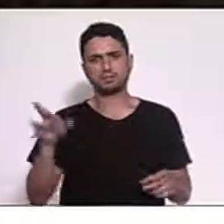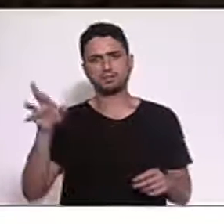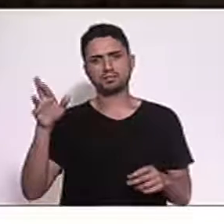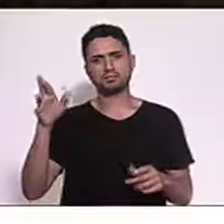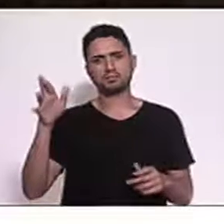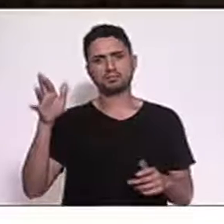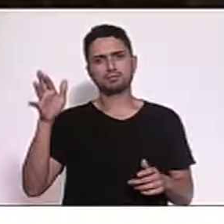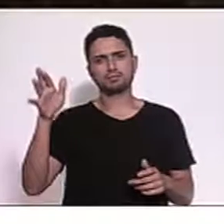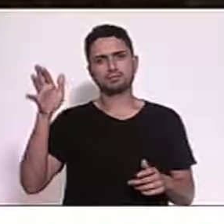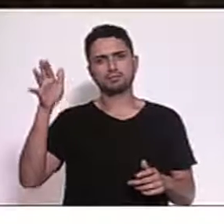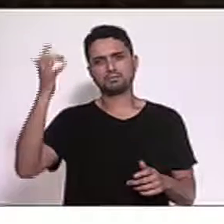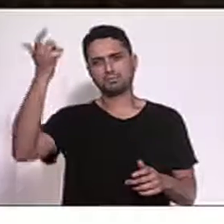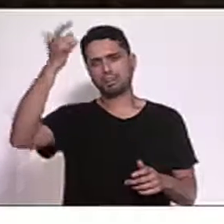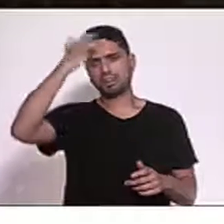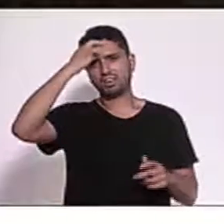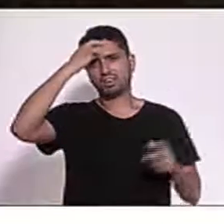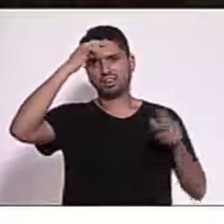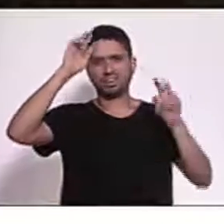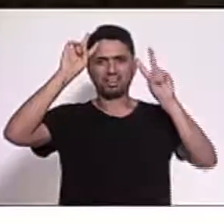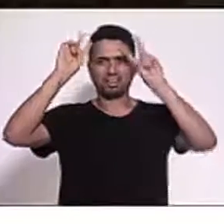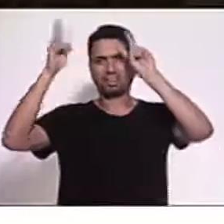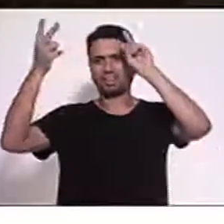no conteúdo de cada uma delas.